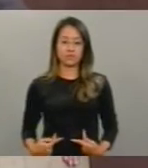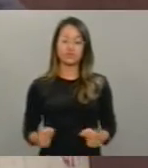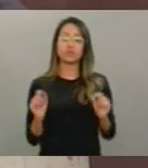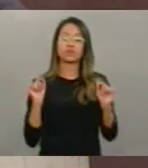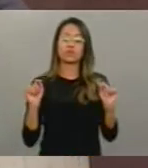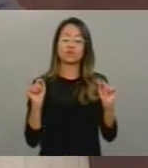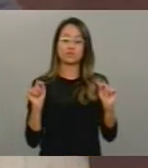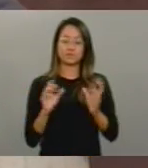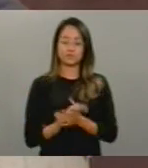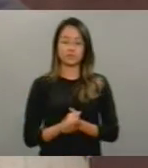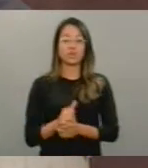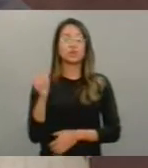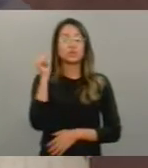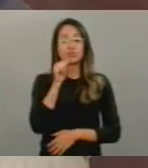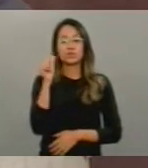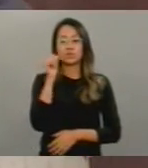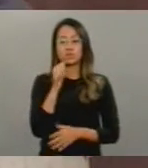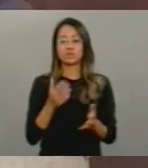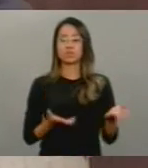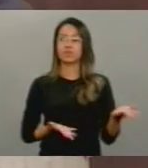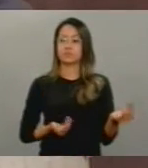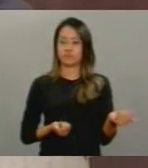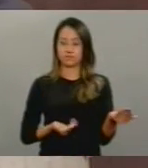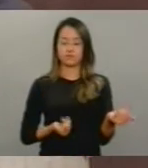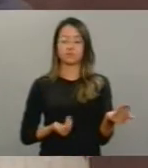As mulheres jovens,